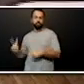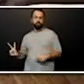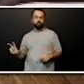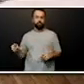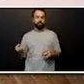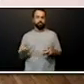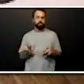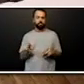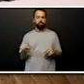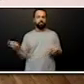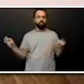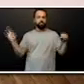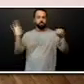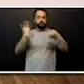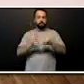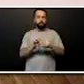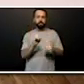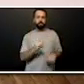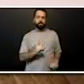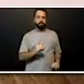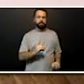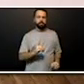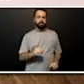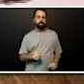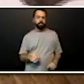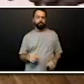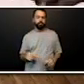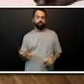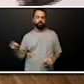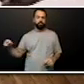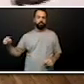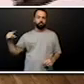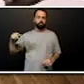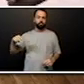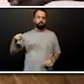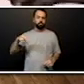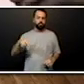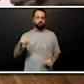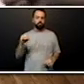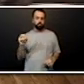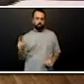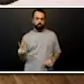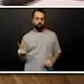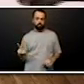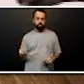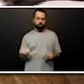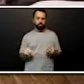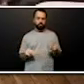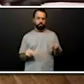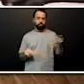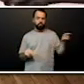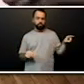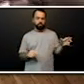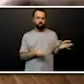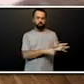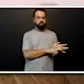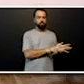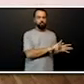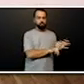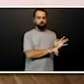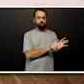Menos 2, distância 2, mais 2, distância